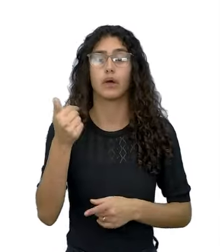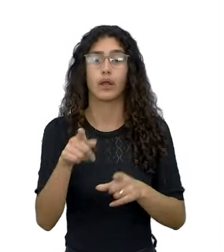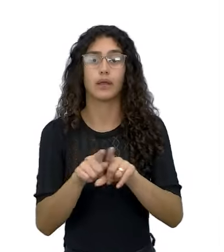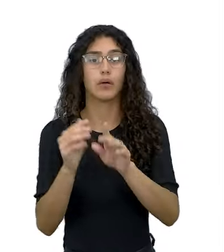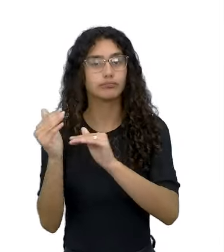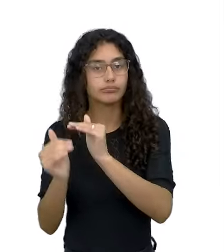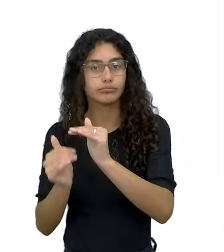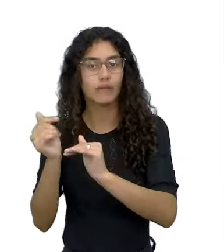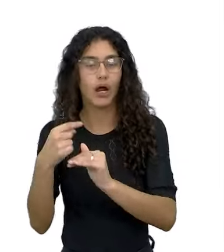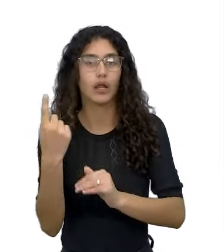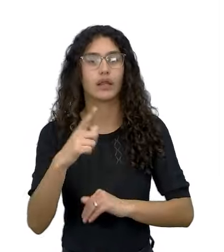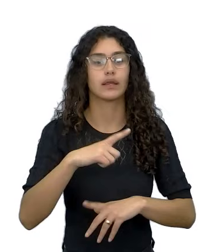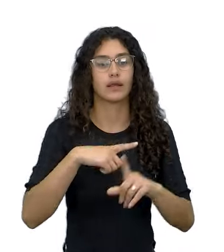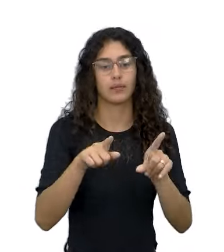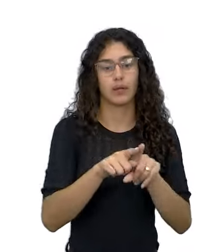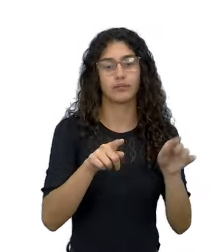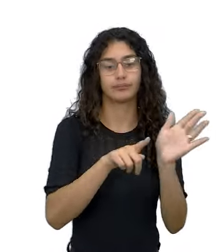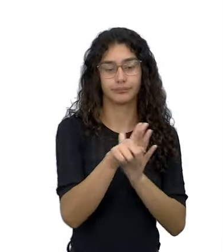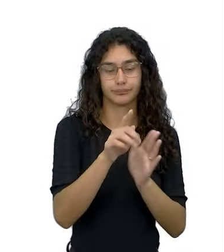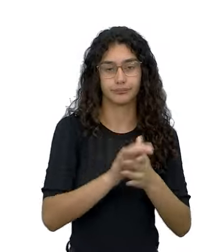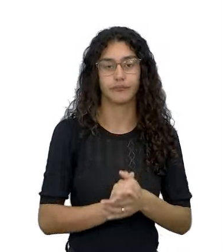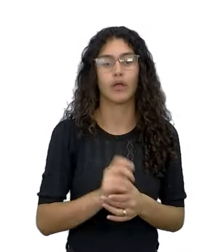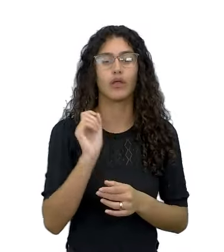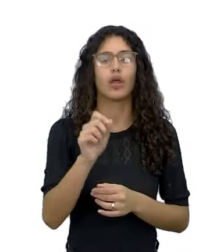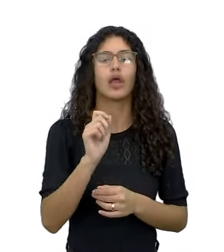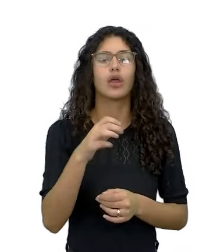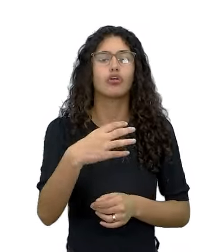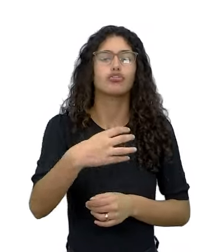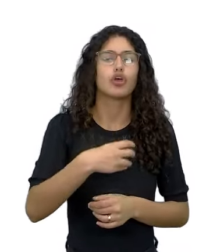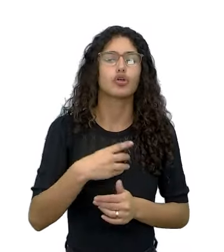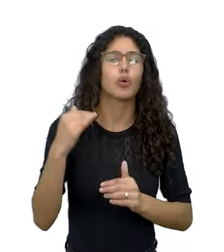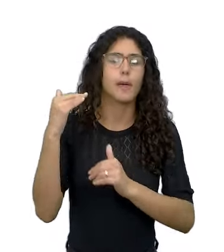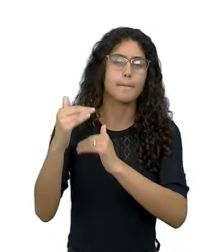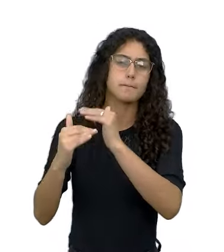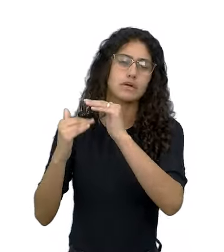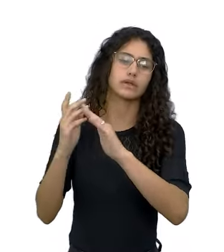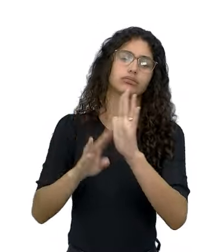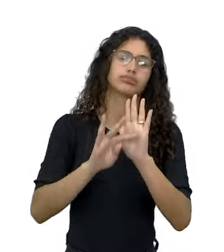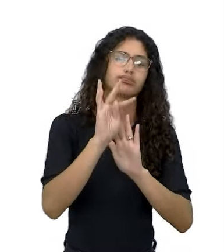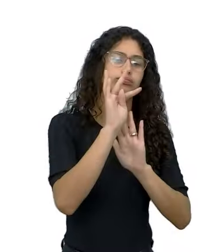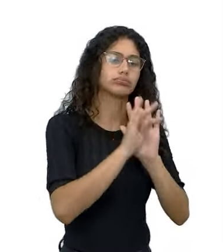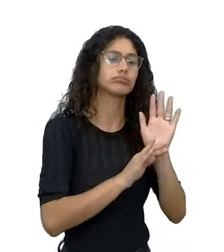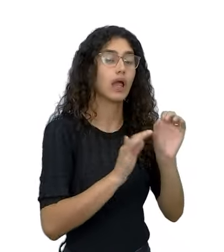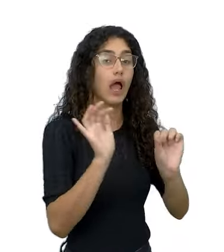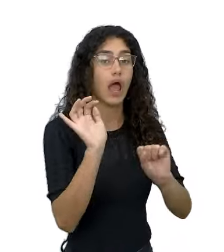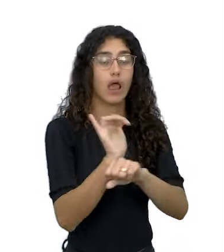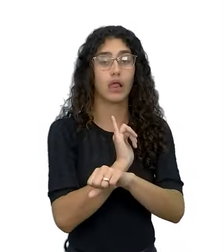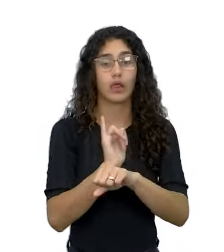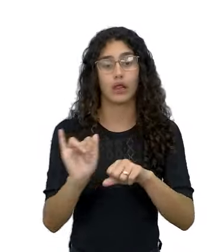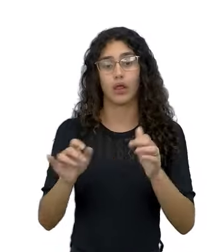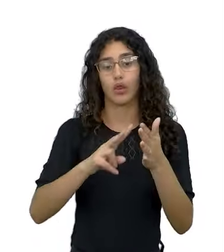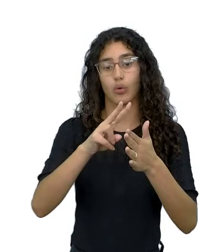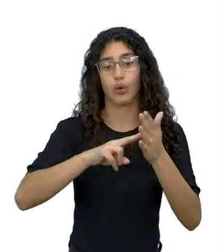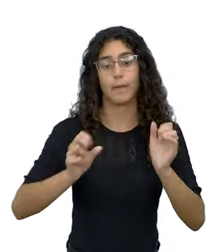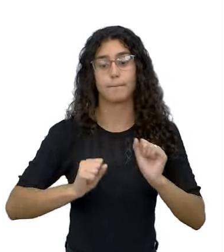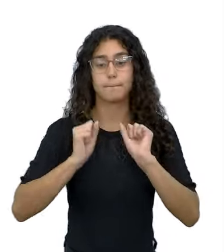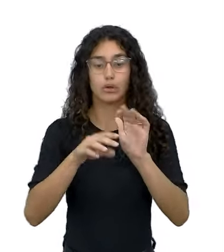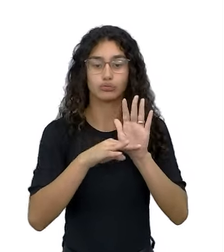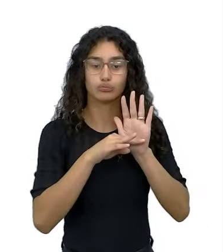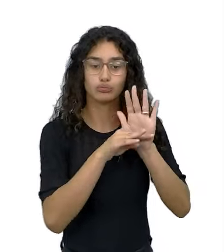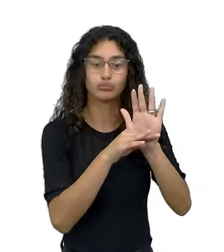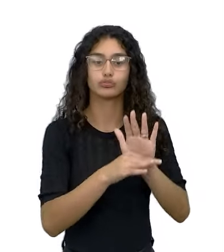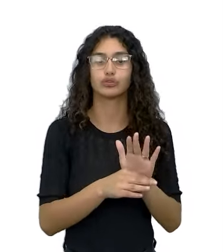frente? Então a gente tem aí a questão. De que maneira o processamento textual e as estratégias de leitura